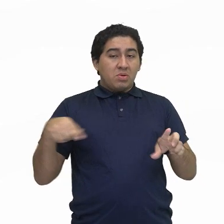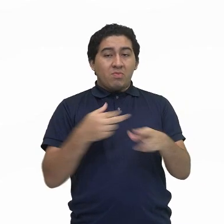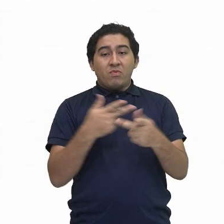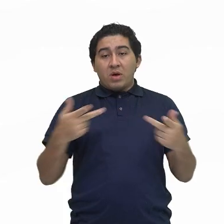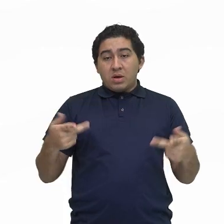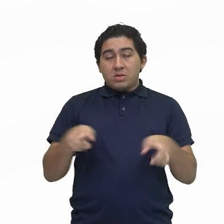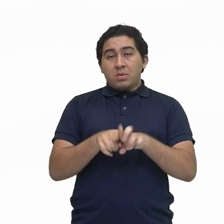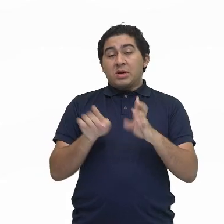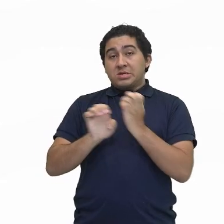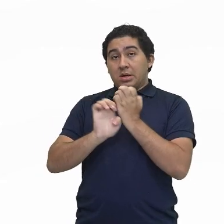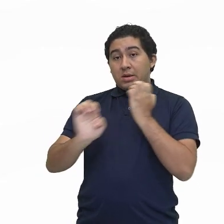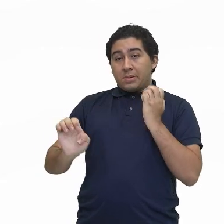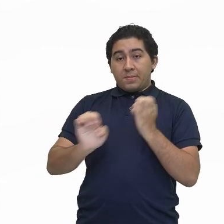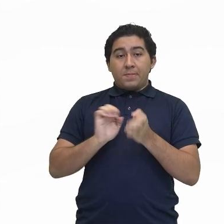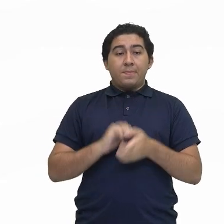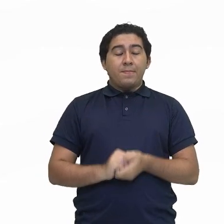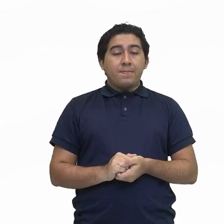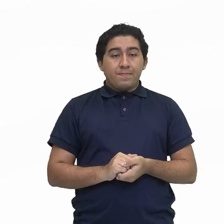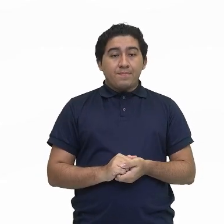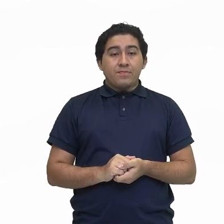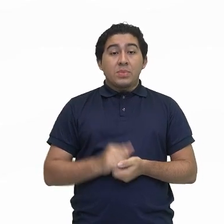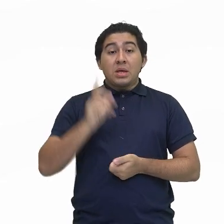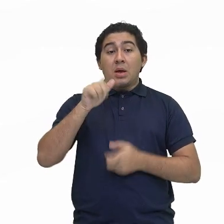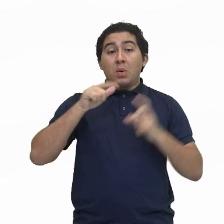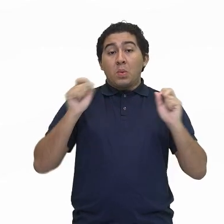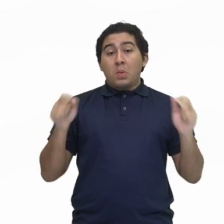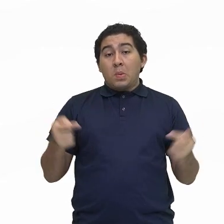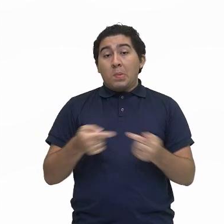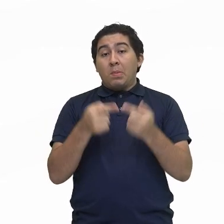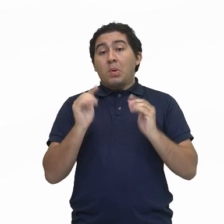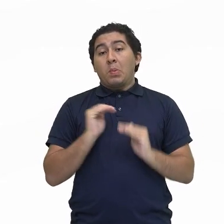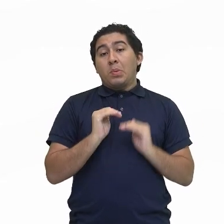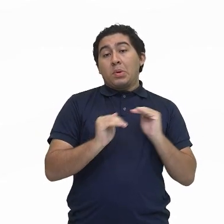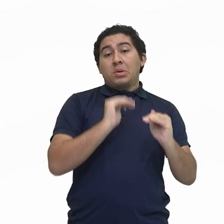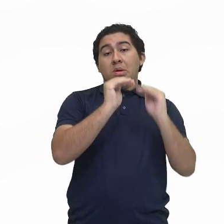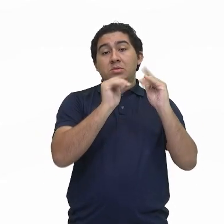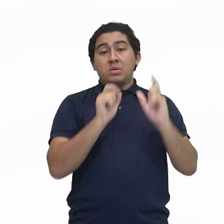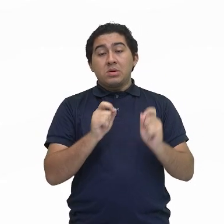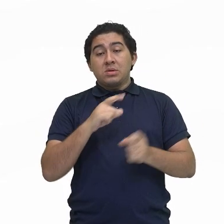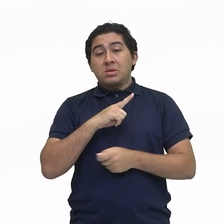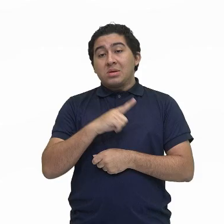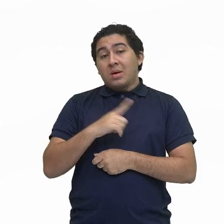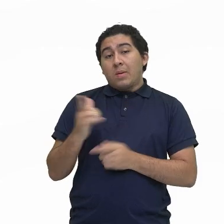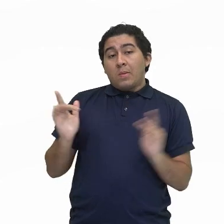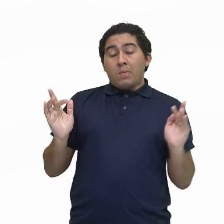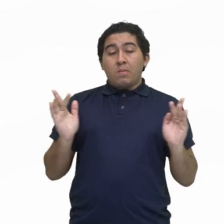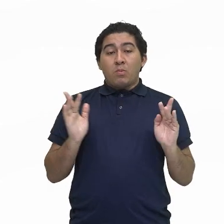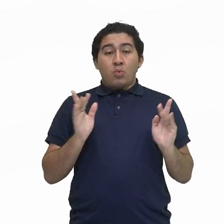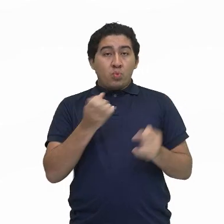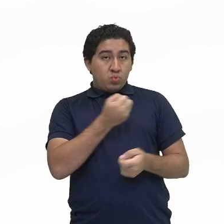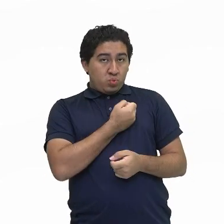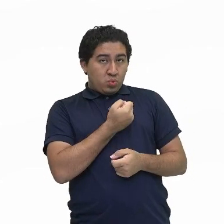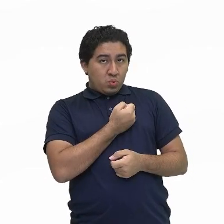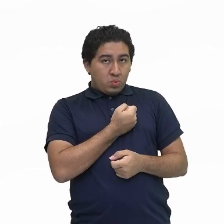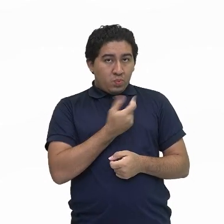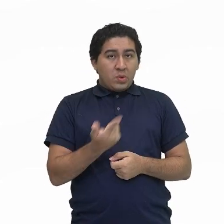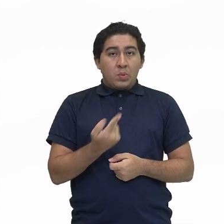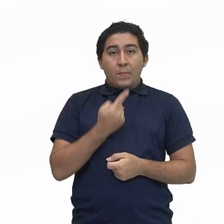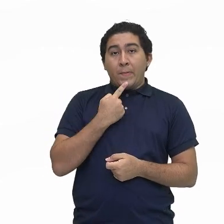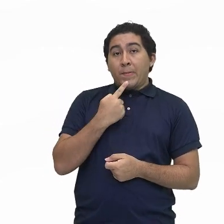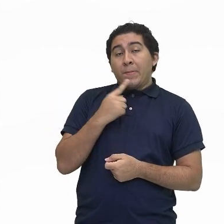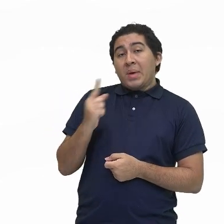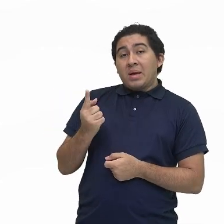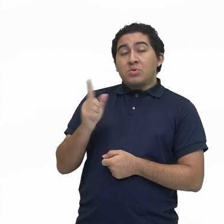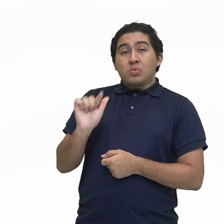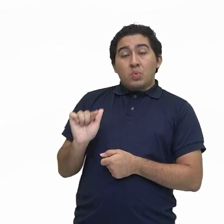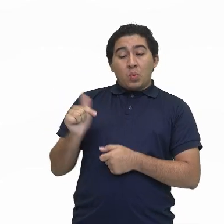estatística e a engenharia. Trata-se de um processo de aproximação de um número para o